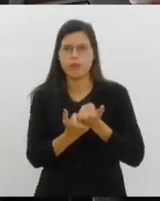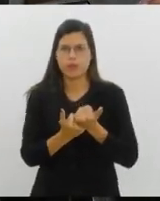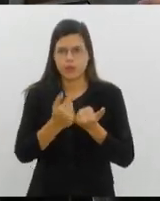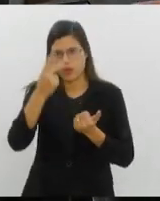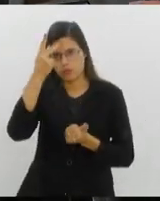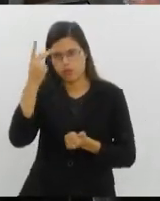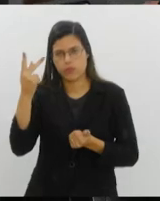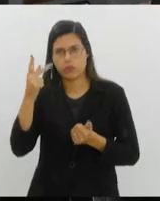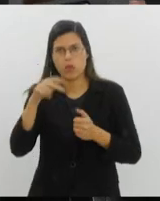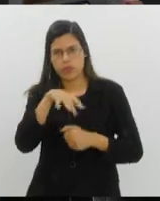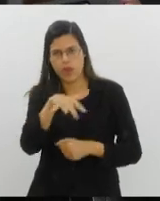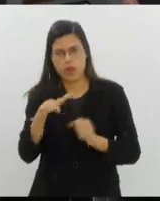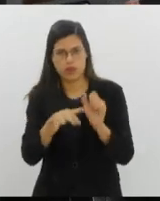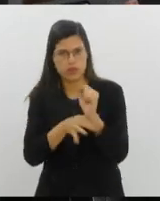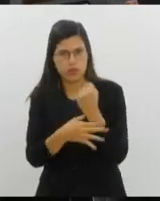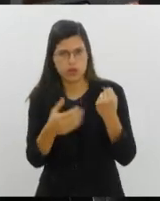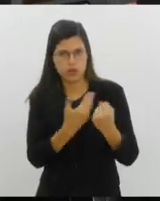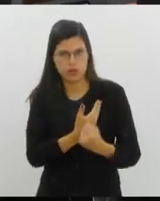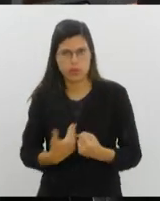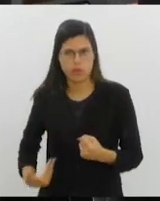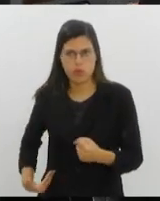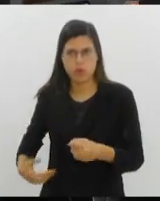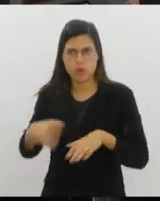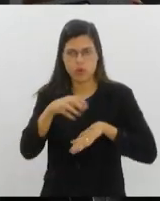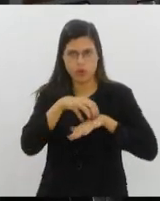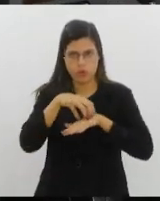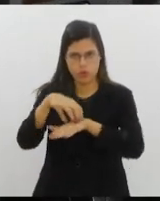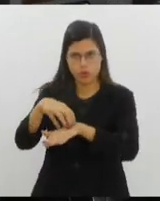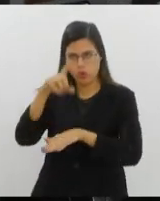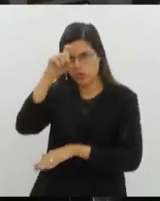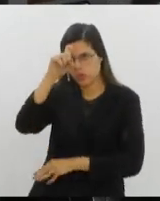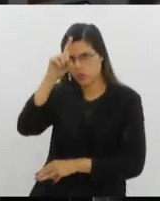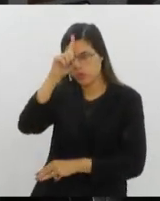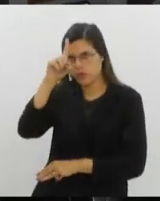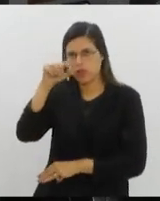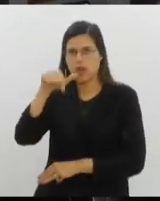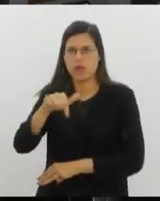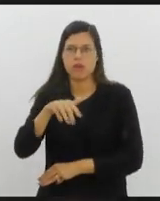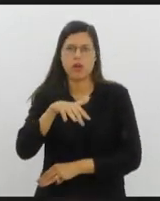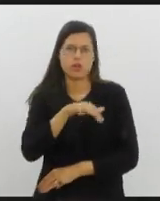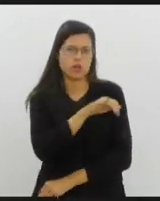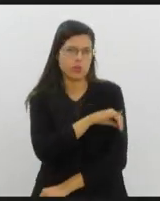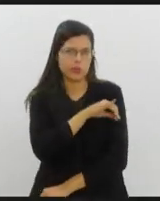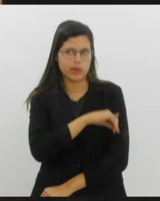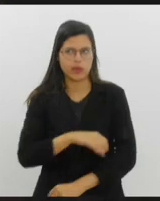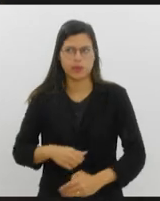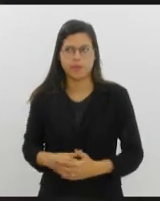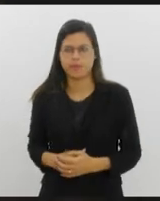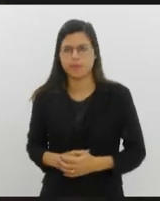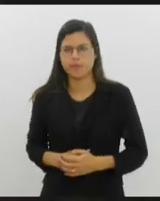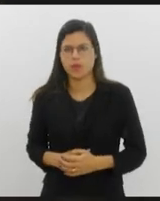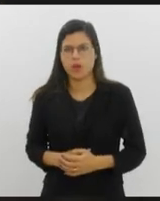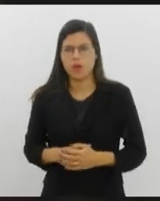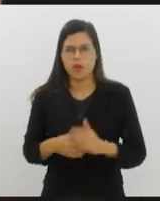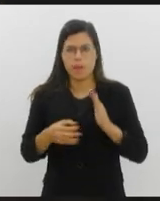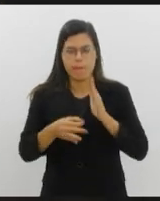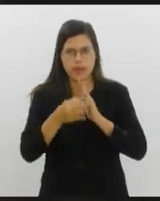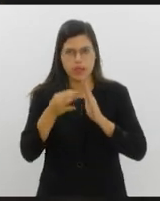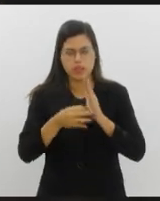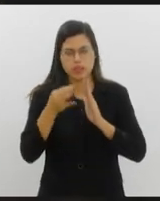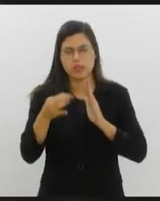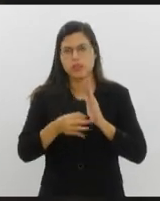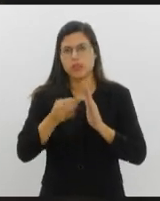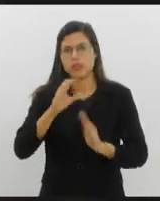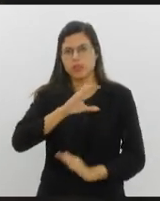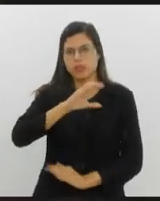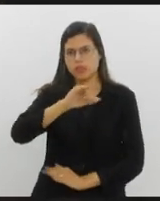segurança pública quando em escolta hospitalar de pessoas sob a custódia do Estado no âmbito do Estado do Rio de Janeiro. Pareceres das comissões